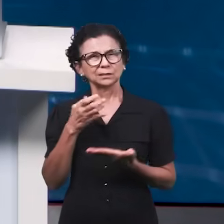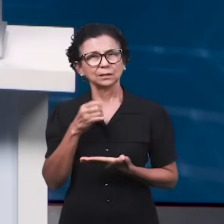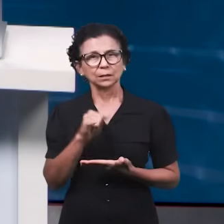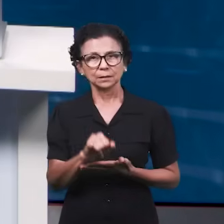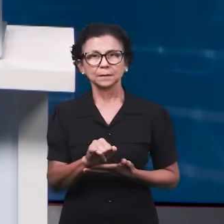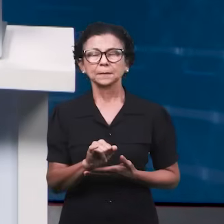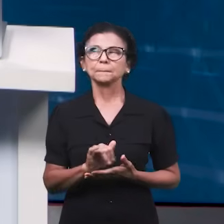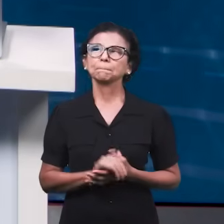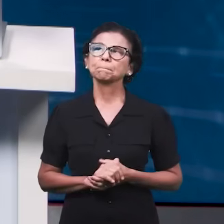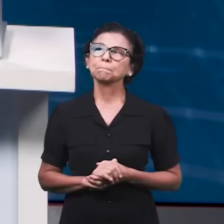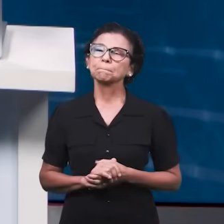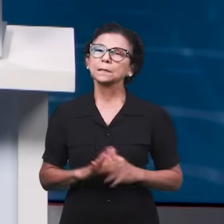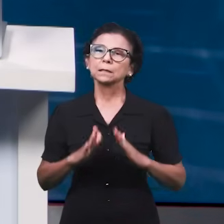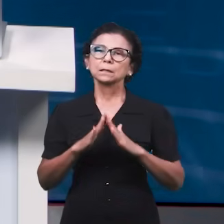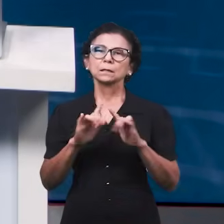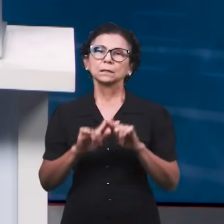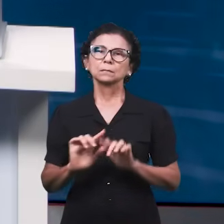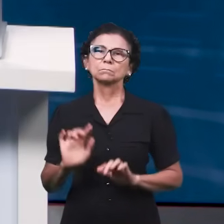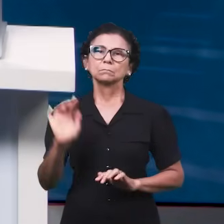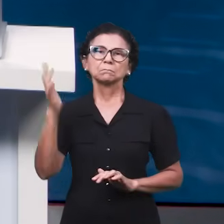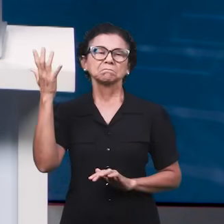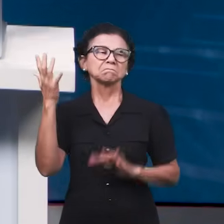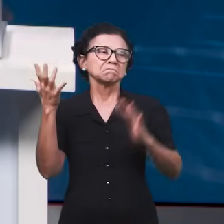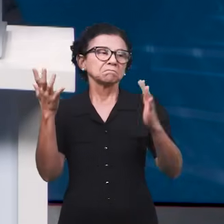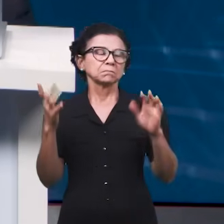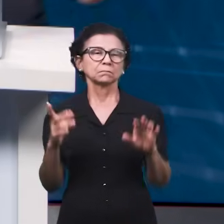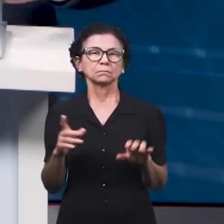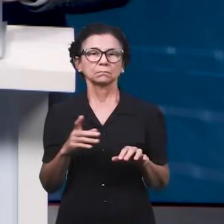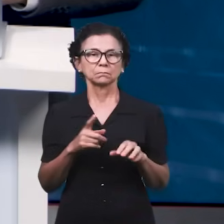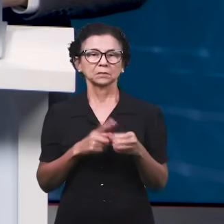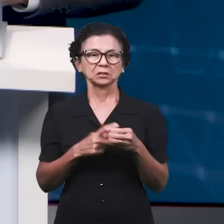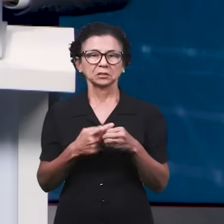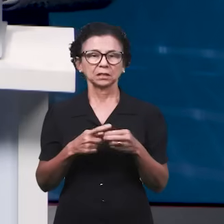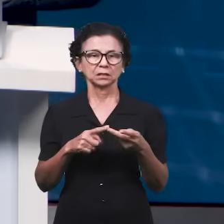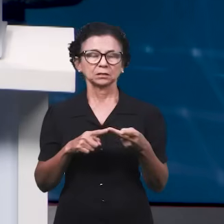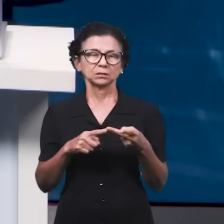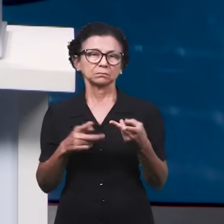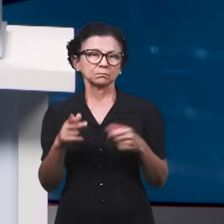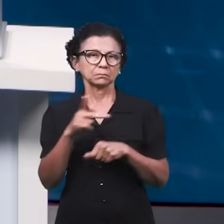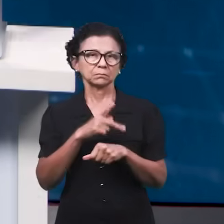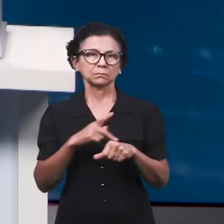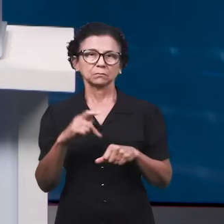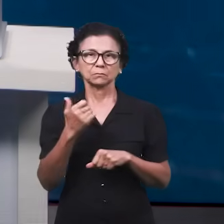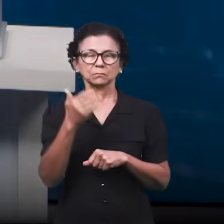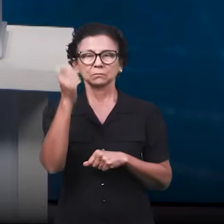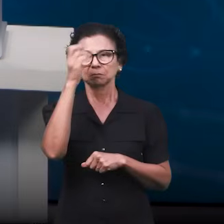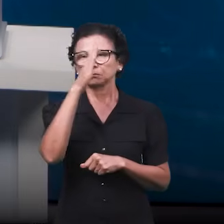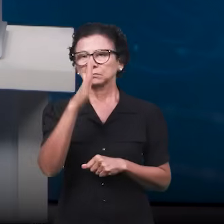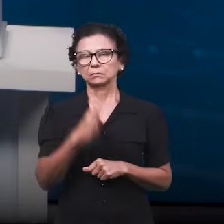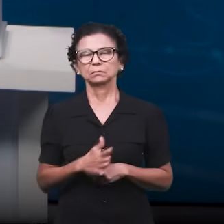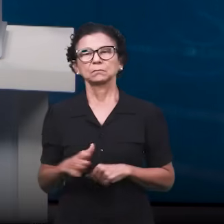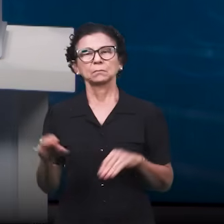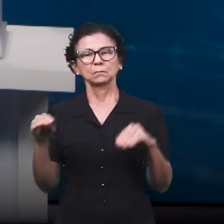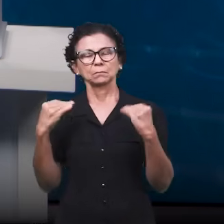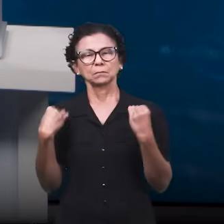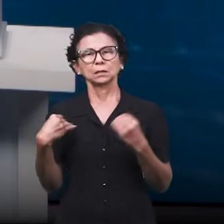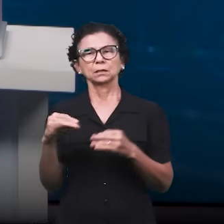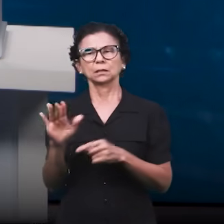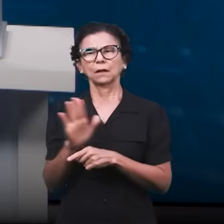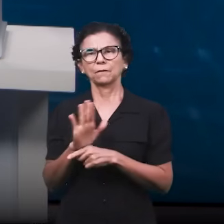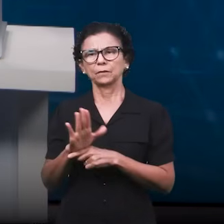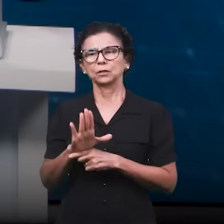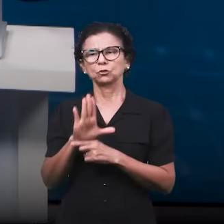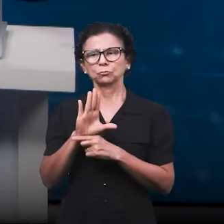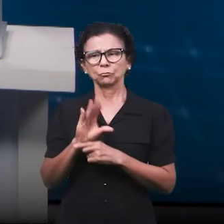sua igreja, aí na sua cidade, na região, no Brasil, no exterior, manda pra gente, manda vídeos, manda as fotos, aí conta tudo